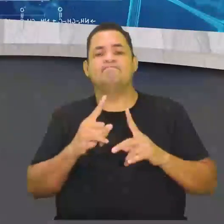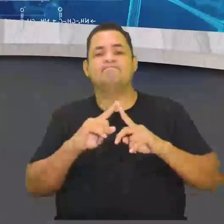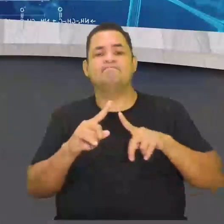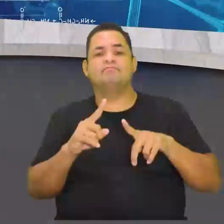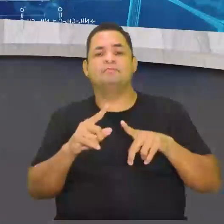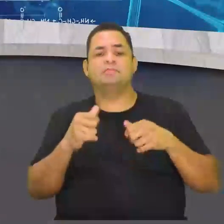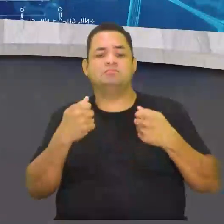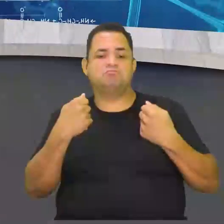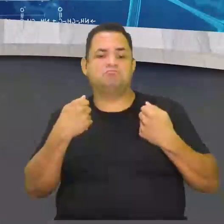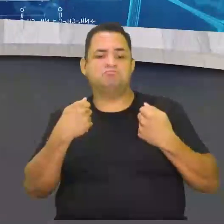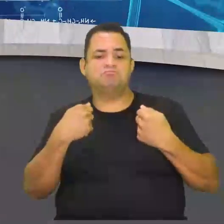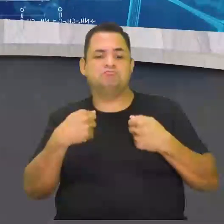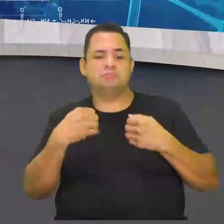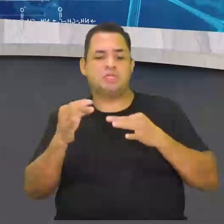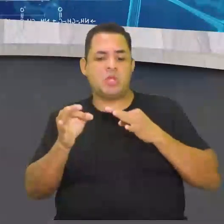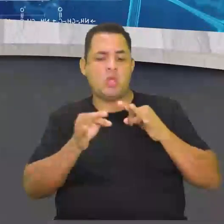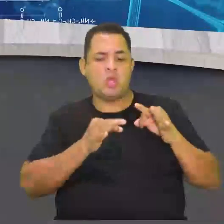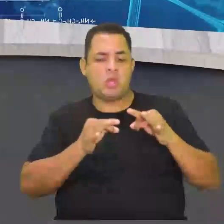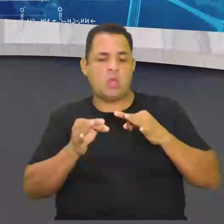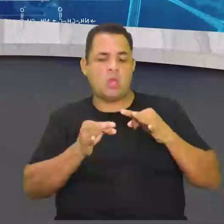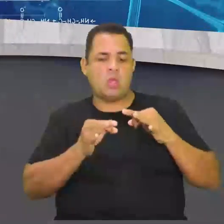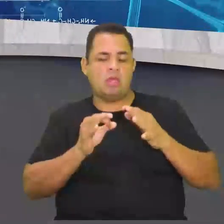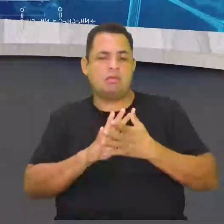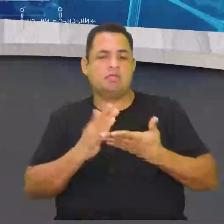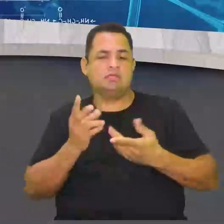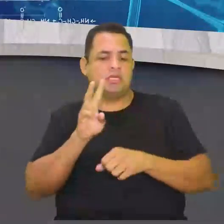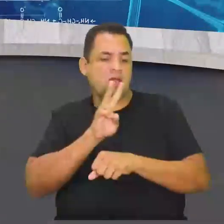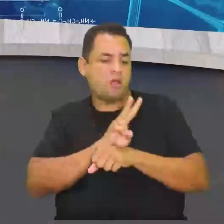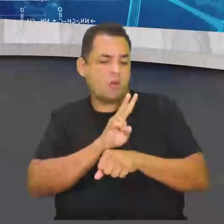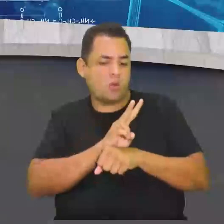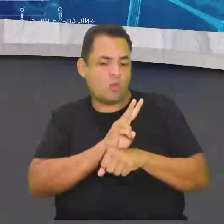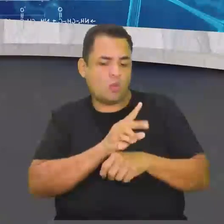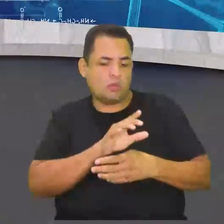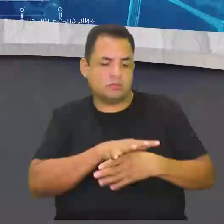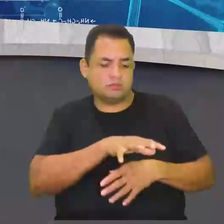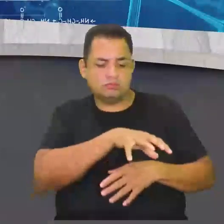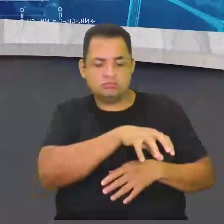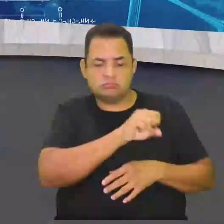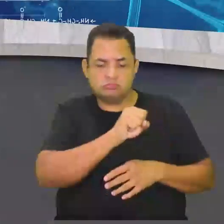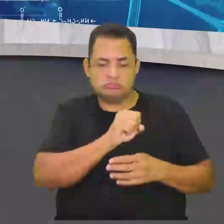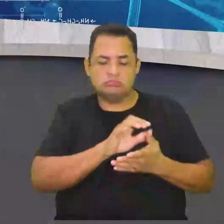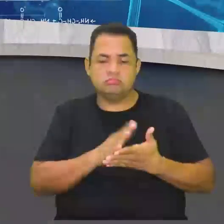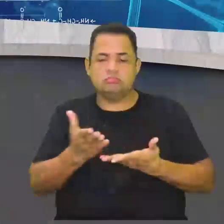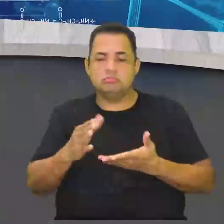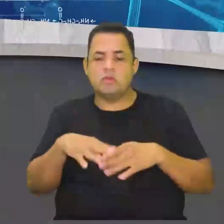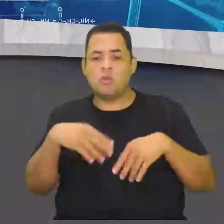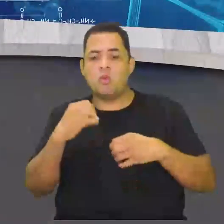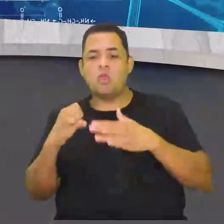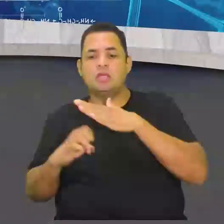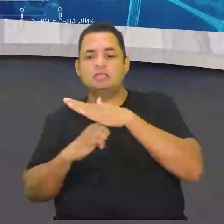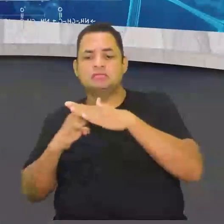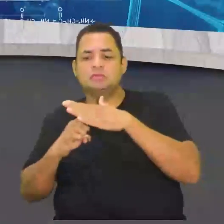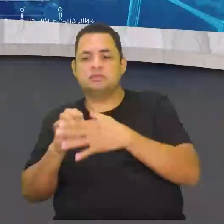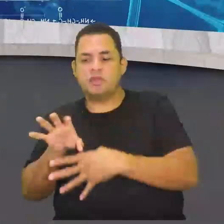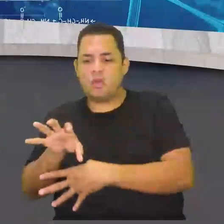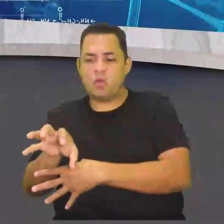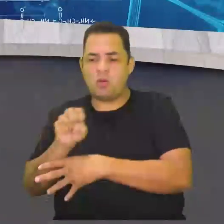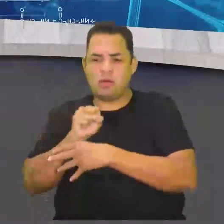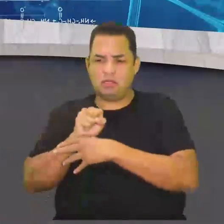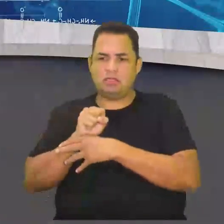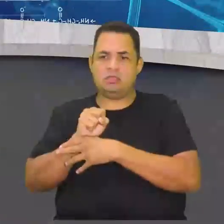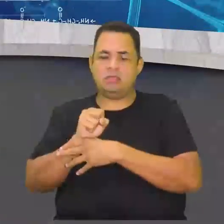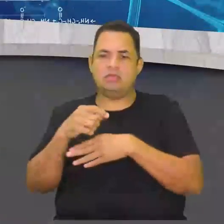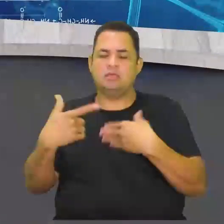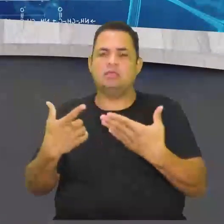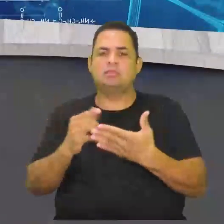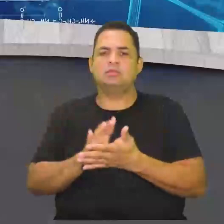funcione, nós temos que ter também esse cuidado na hora da coleta do lixo pelas empresas e aonde esse lixo vai ser armazenado, aonde ele